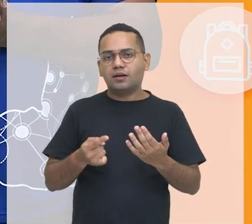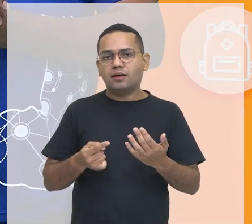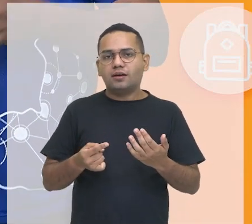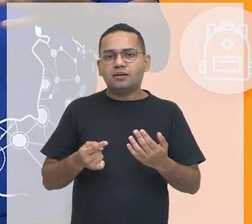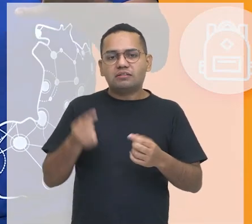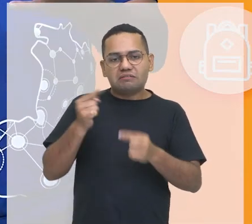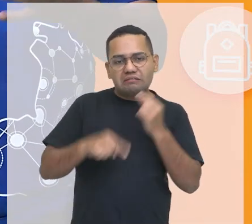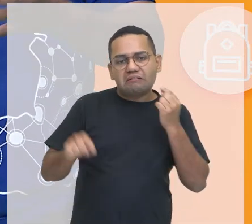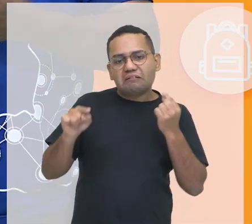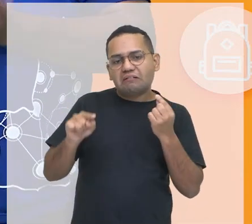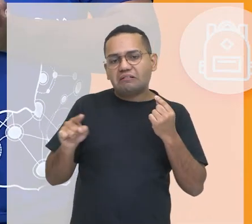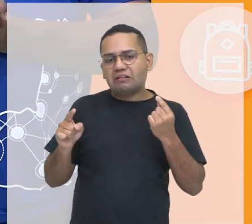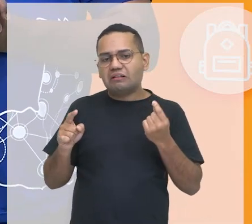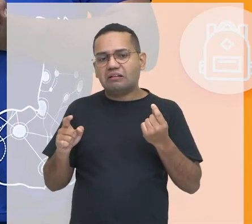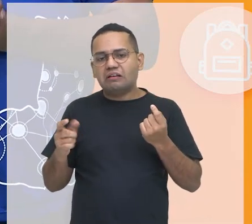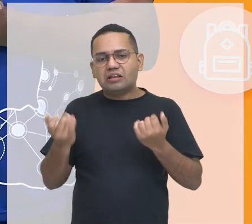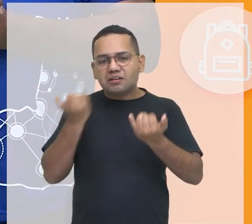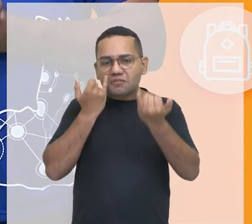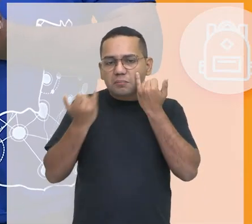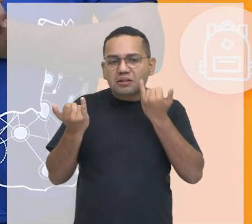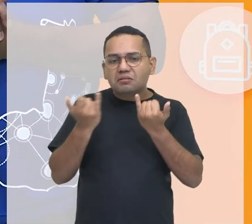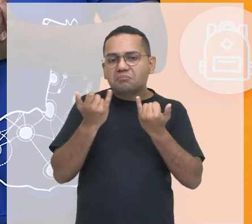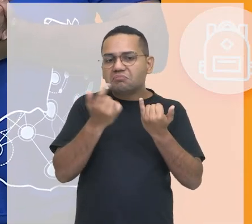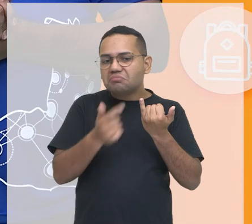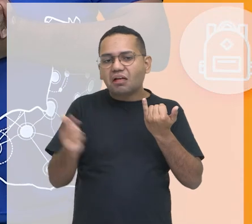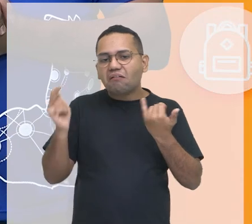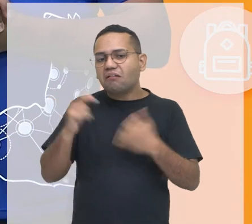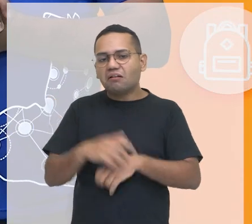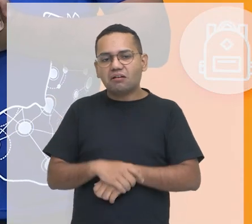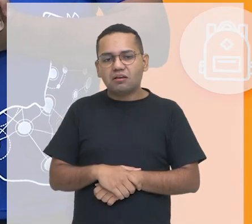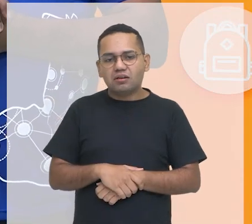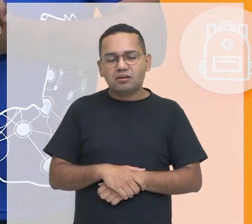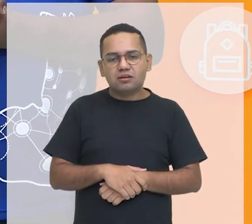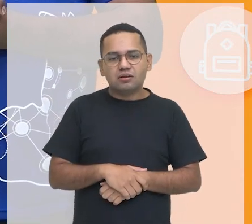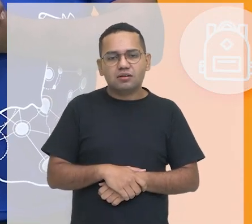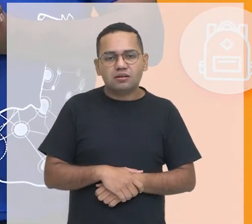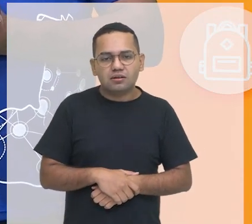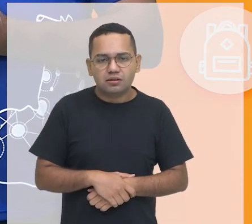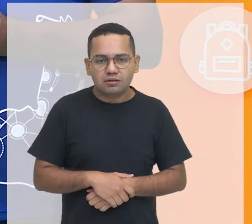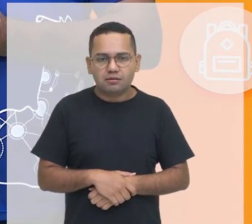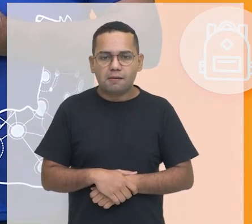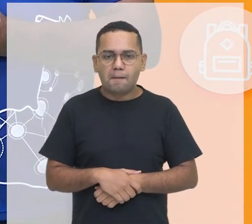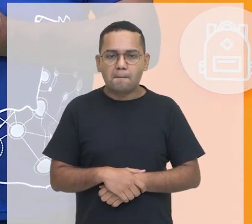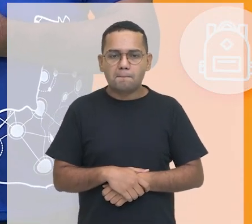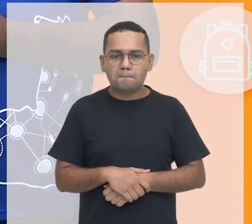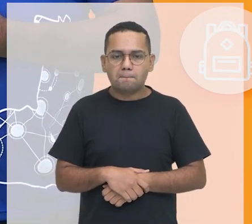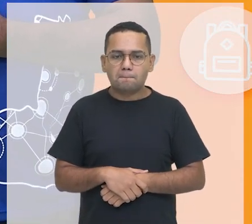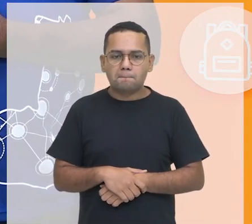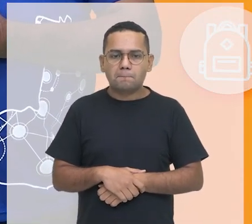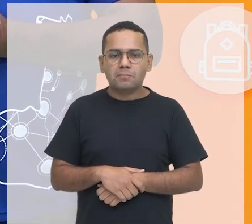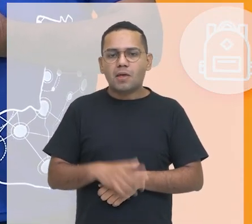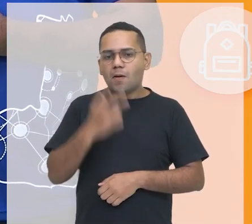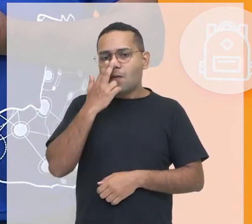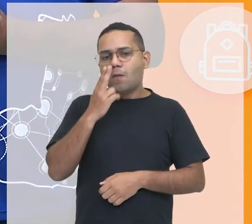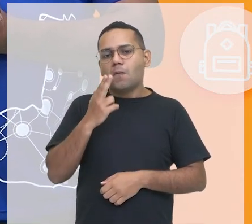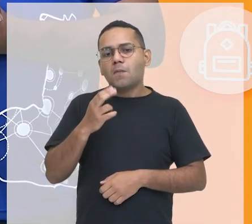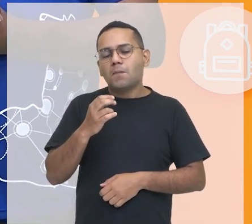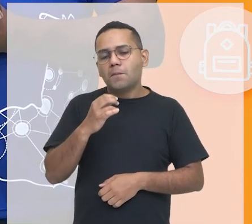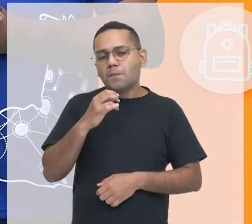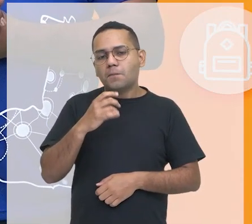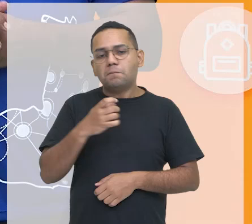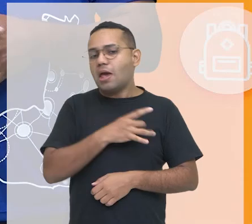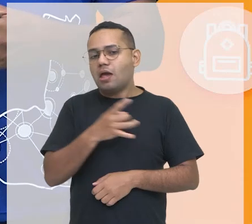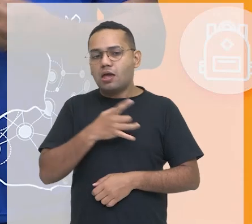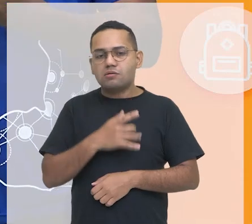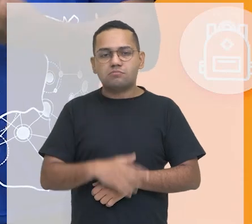né? Ah, não vou não, né? Aquele medo. Esse desinteresse e apatia, nós podemos